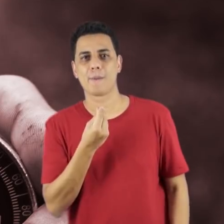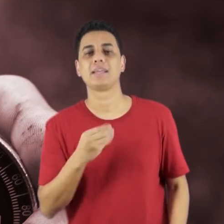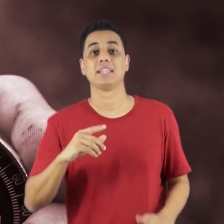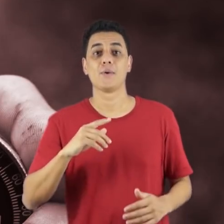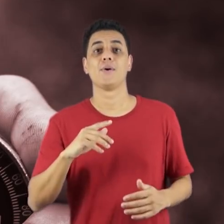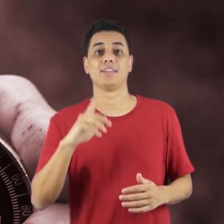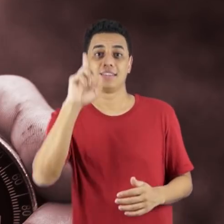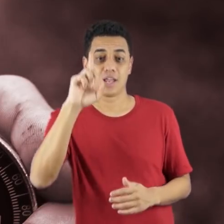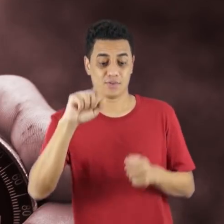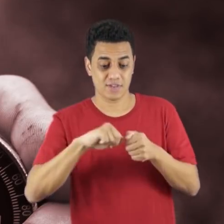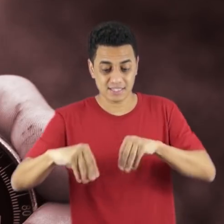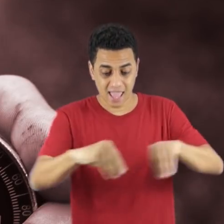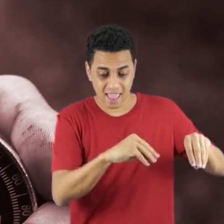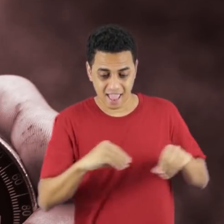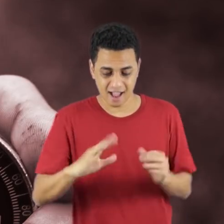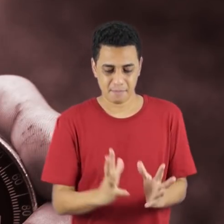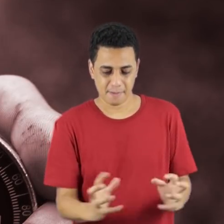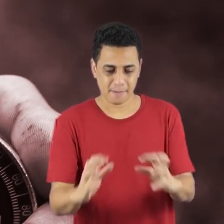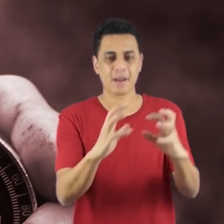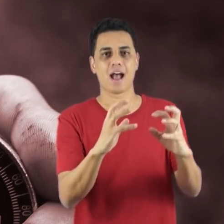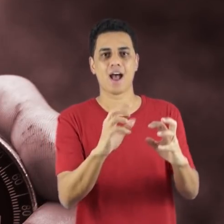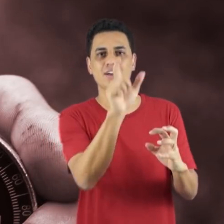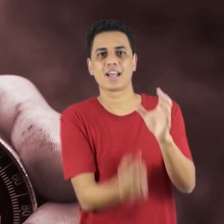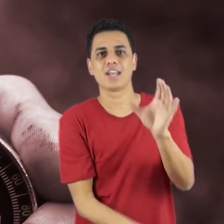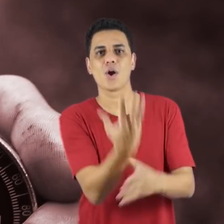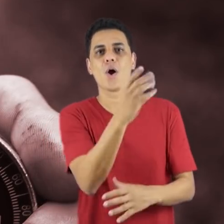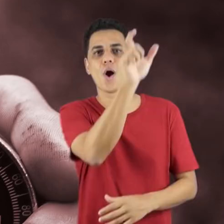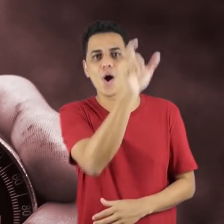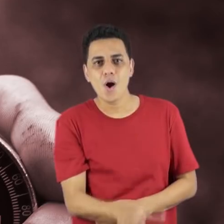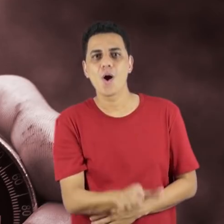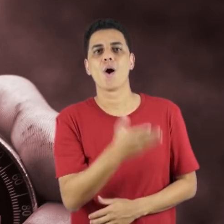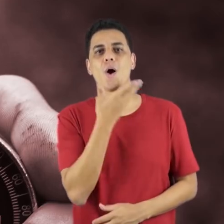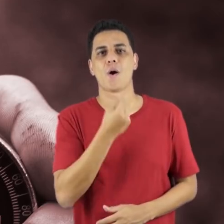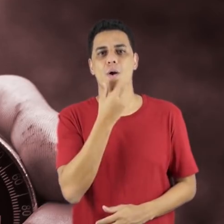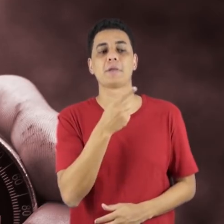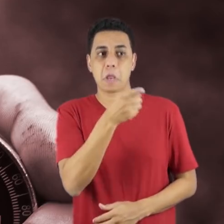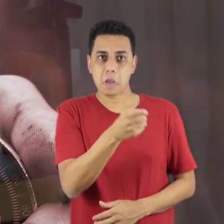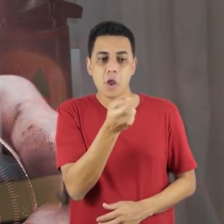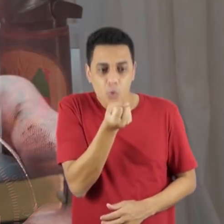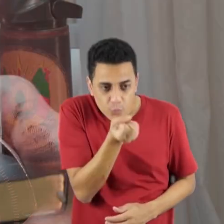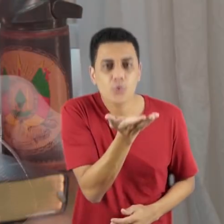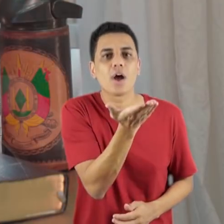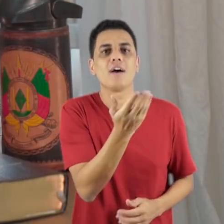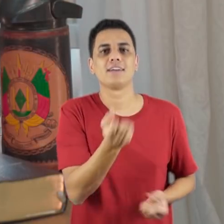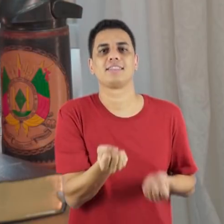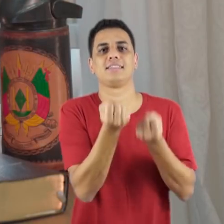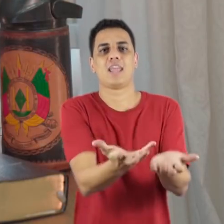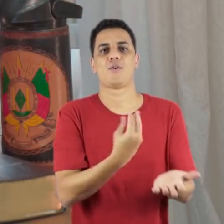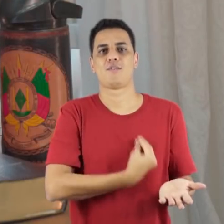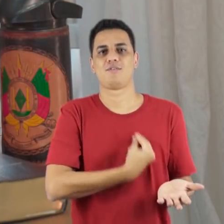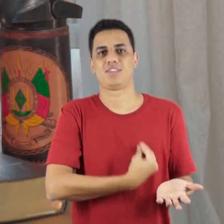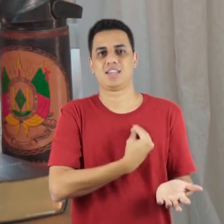formou o homem do pó da terra e soprou em suas narinas o fôlego de vida, e o homem se tornou um ser vivente. Olha só que interessante,